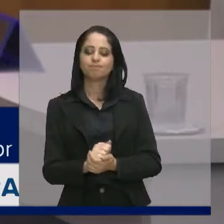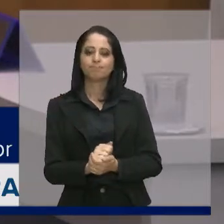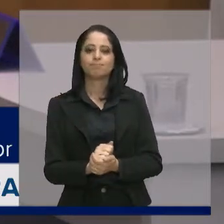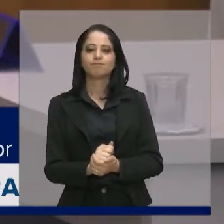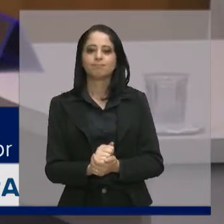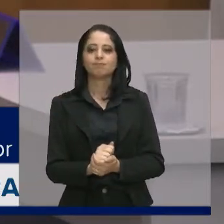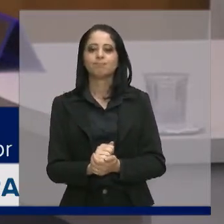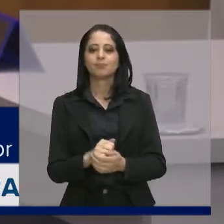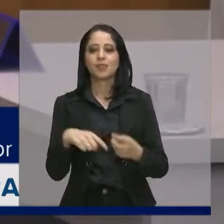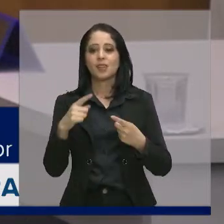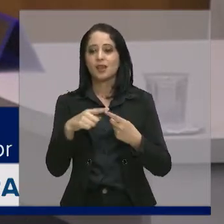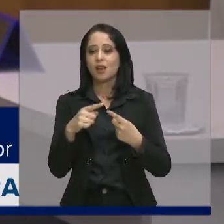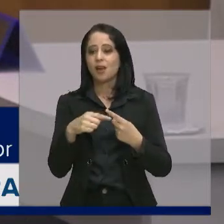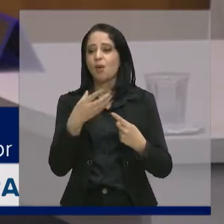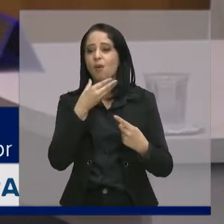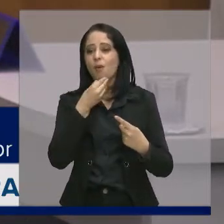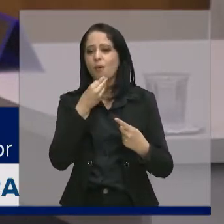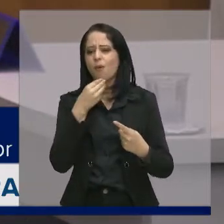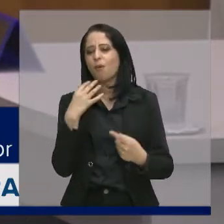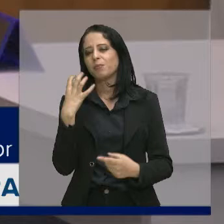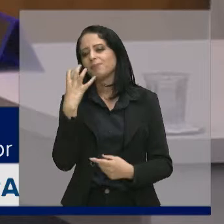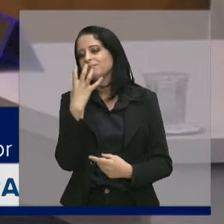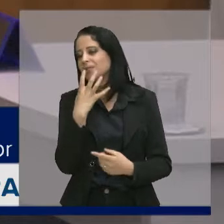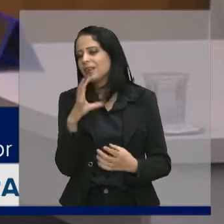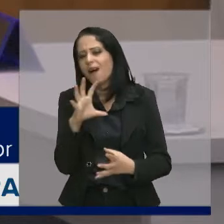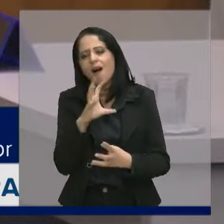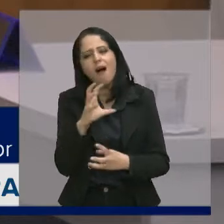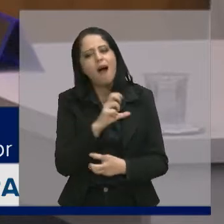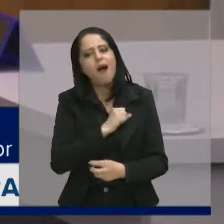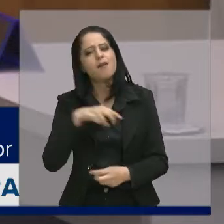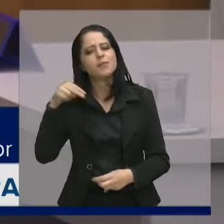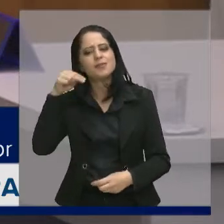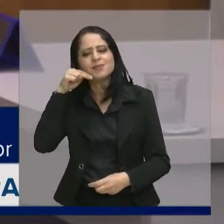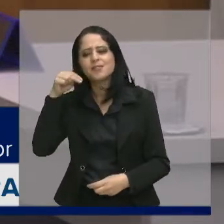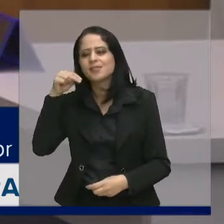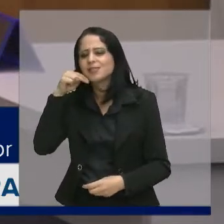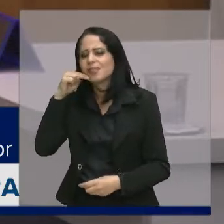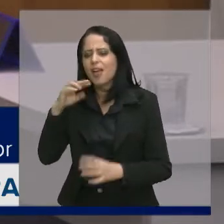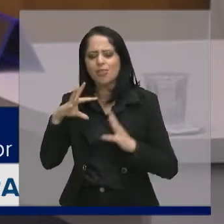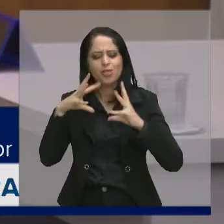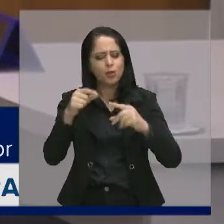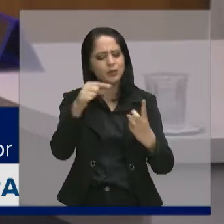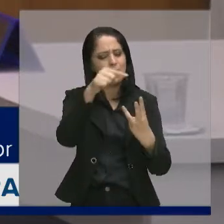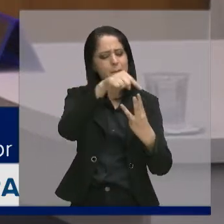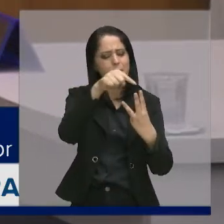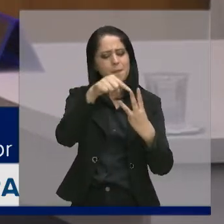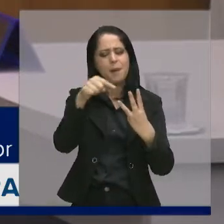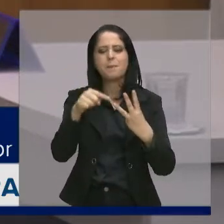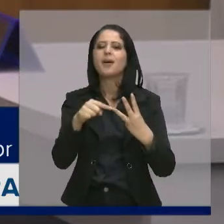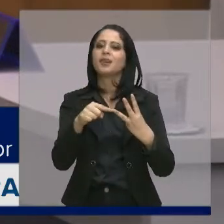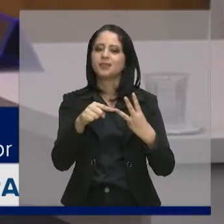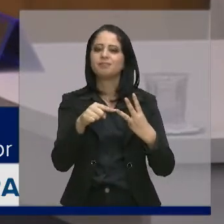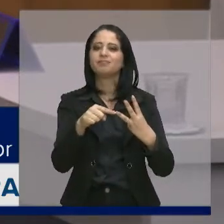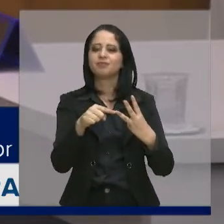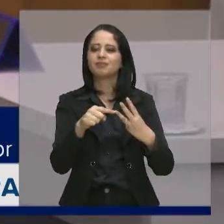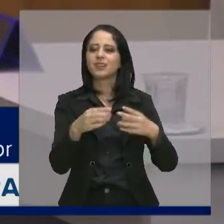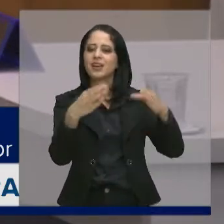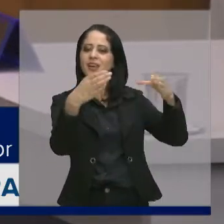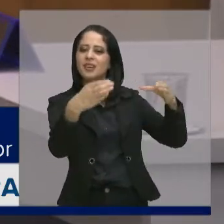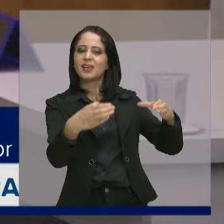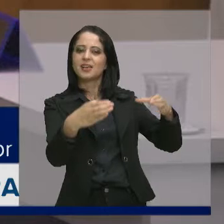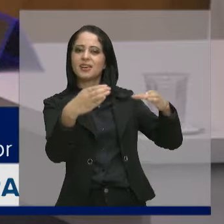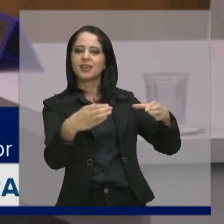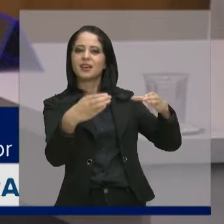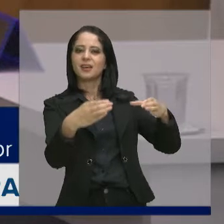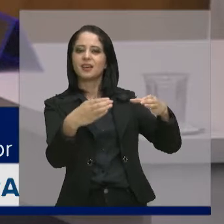Apaixonados pelos netos, Alana, Benício, Ana, Anthony. Morador lá do